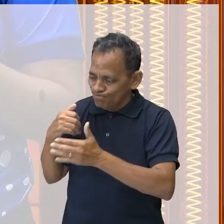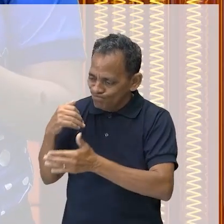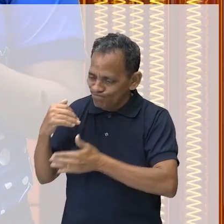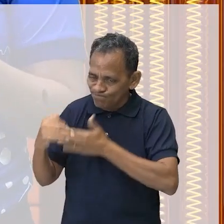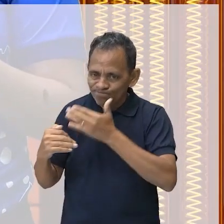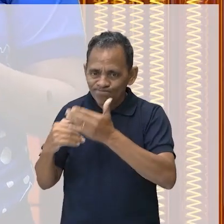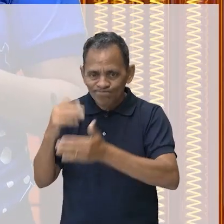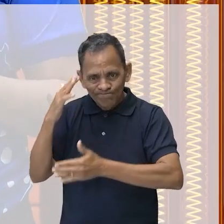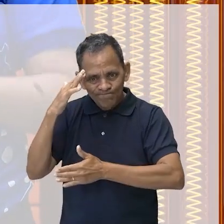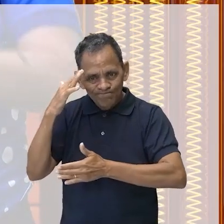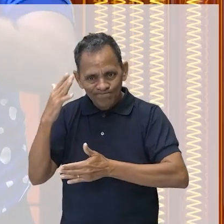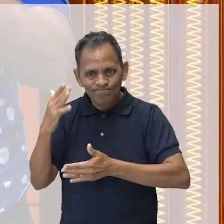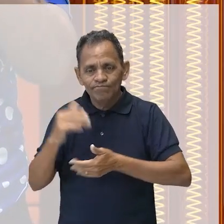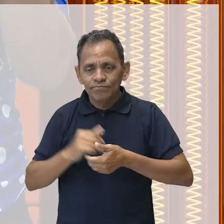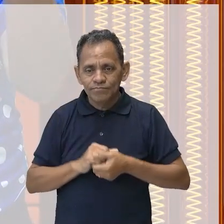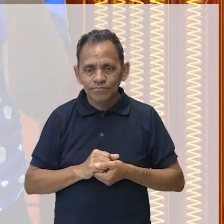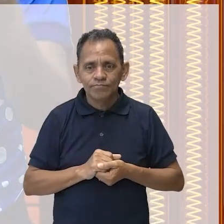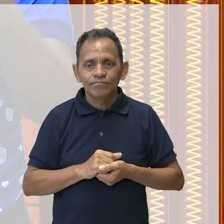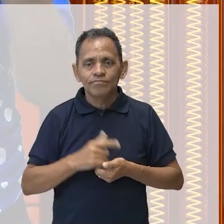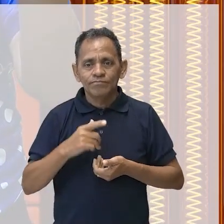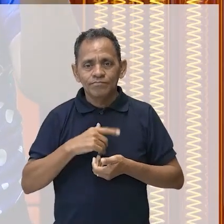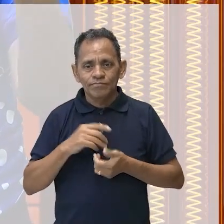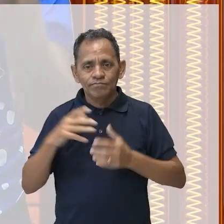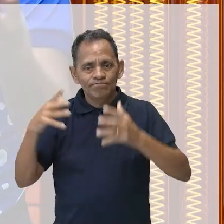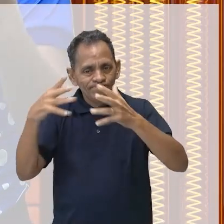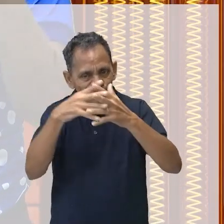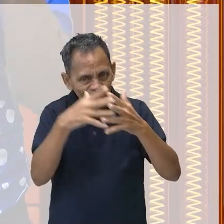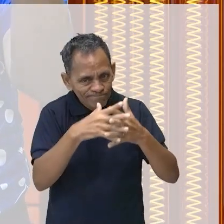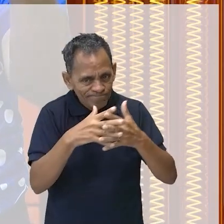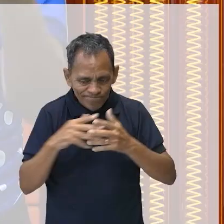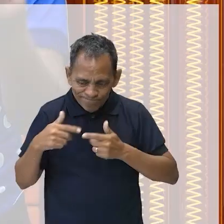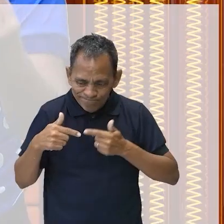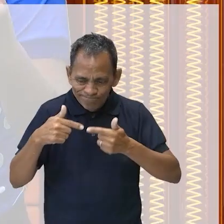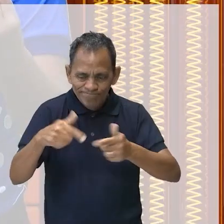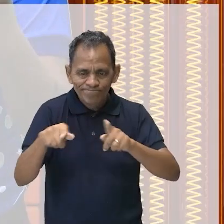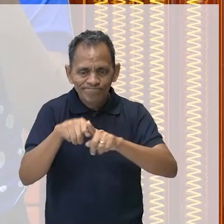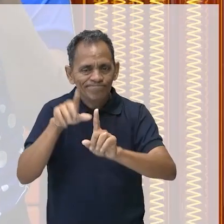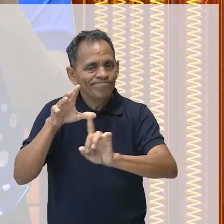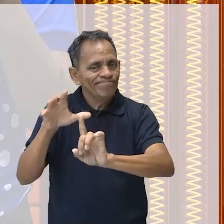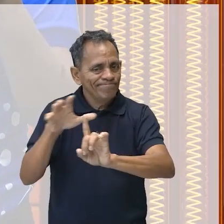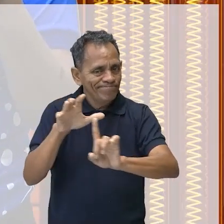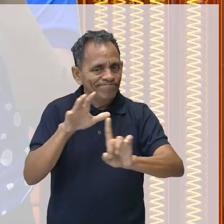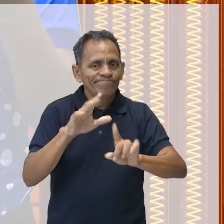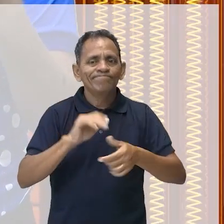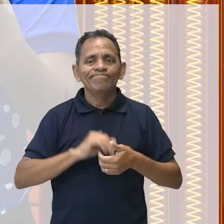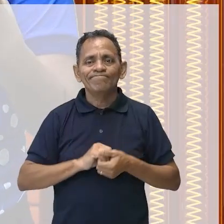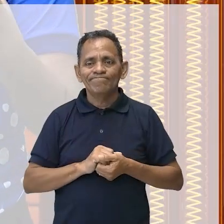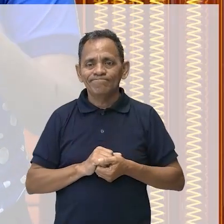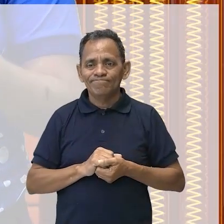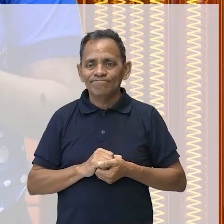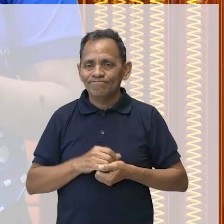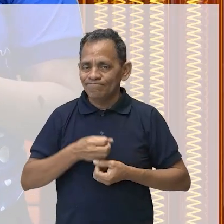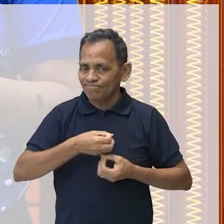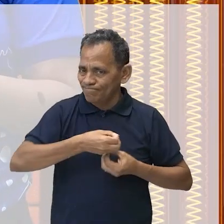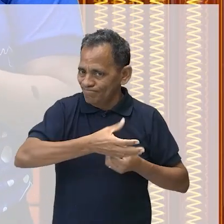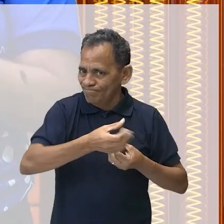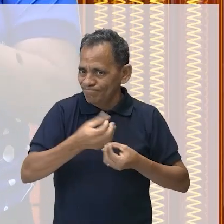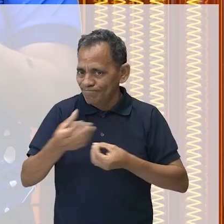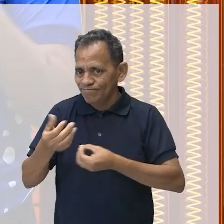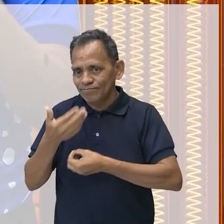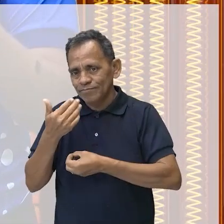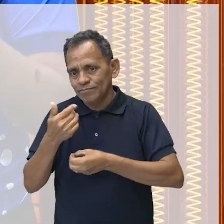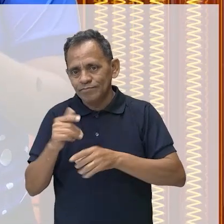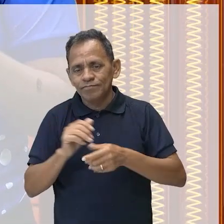ocorrendo esse processo de desenvolvimento, conflitos, guerras também influenciam, gente, tá? Nessa distribuição de alimento